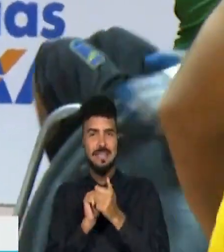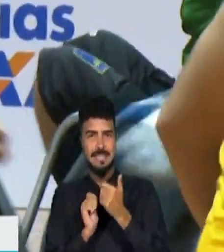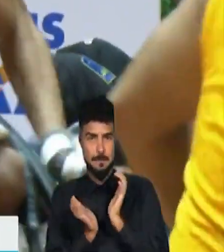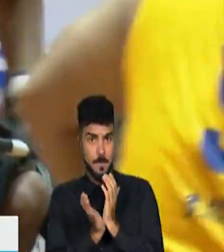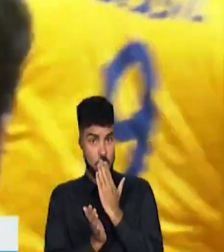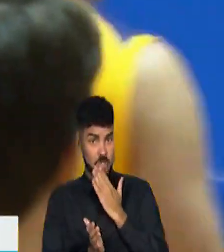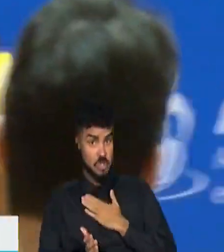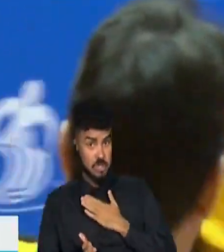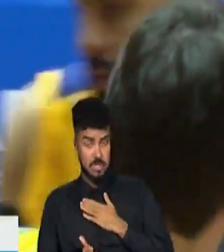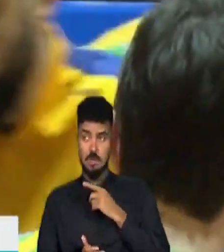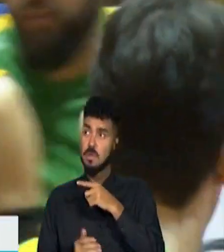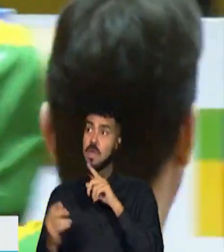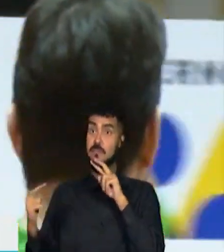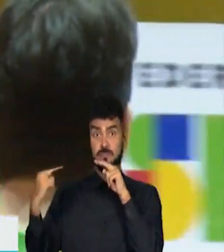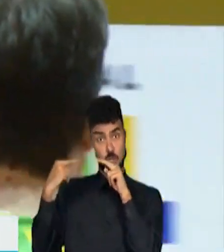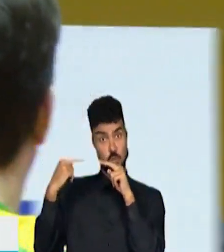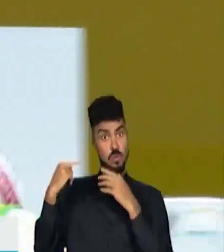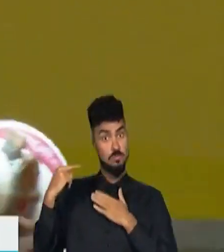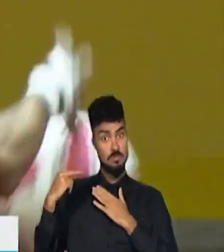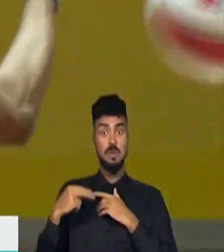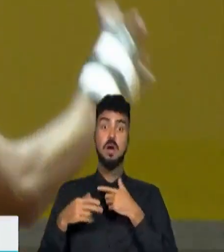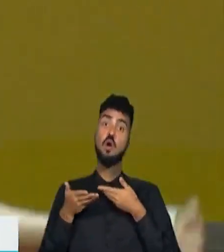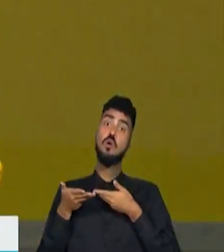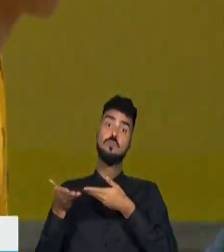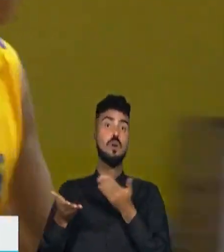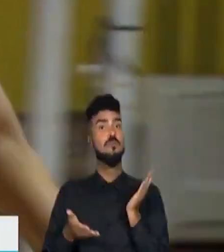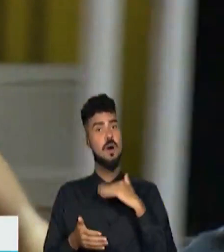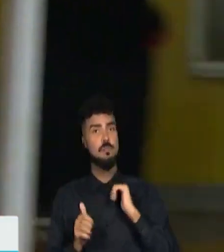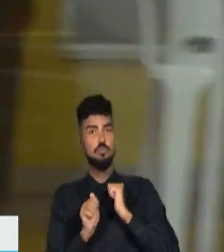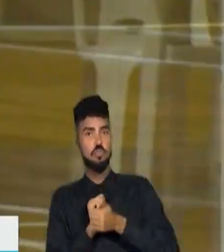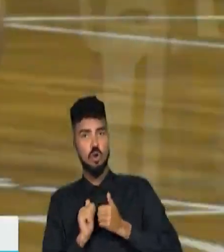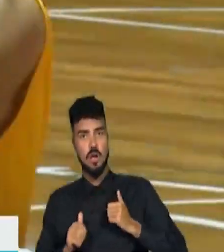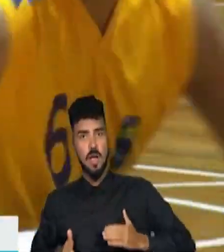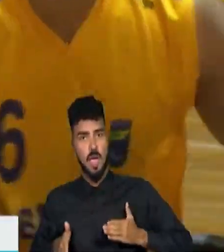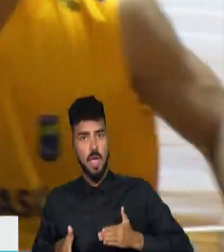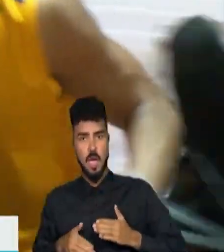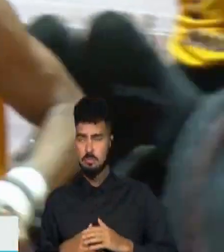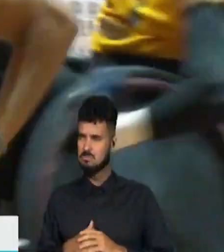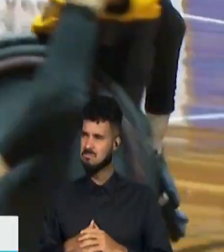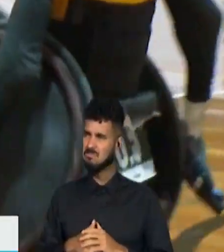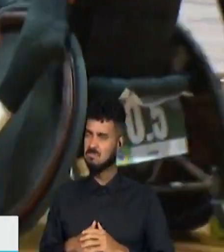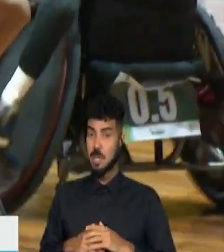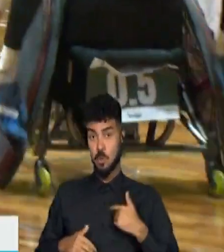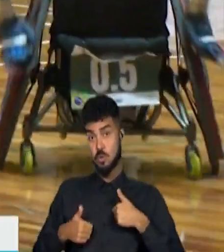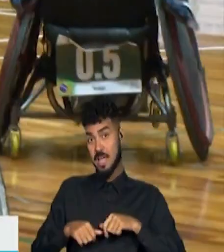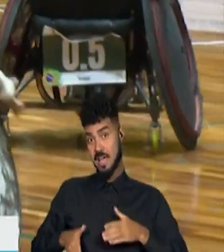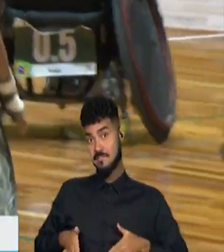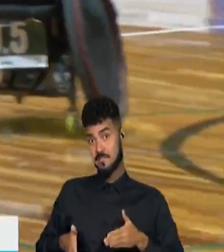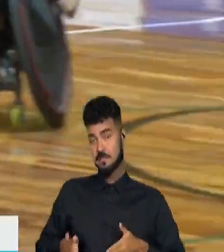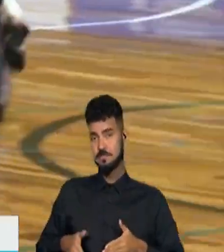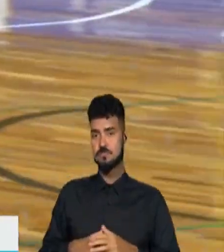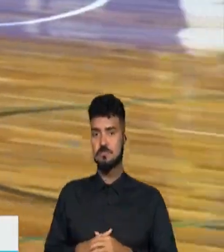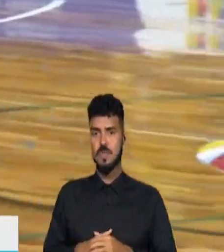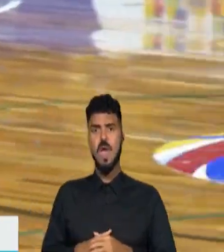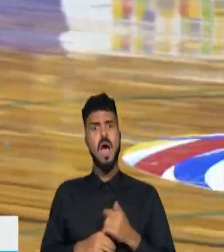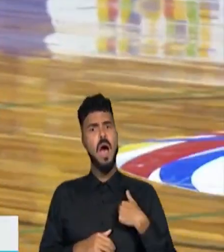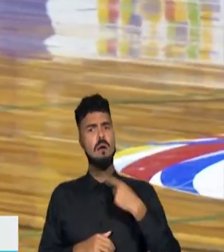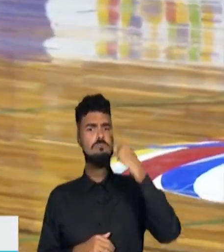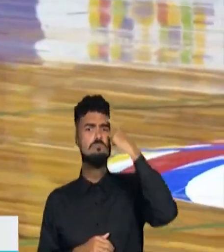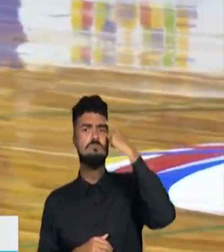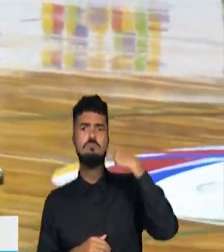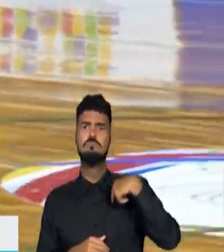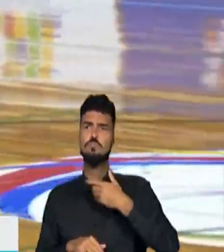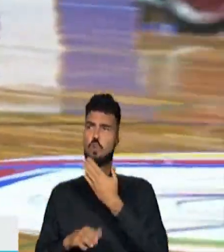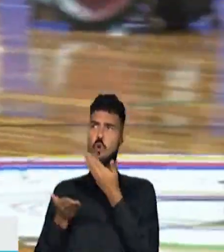clube me viu e me convidou para jogar, me chamou para ir um treino, aí eu fui,